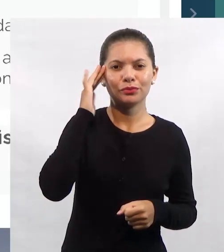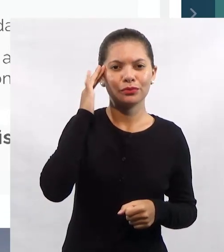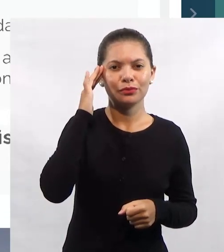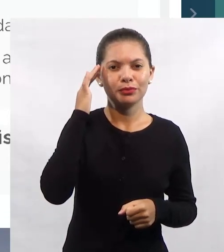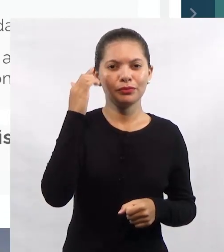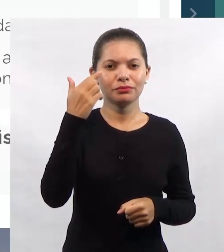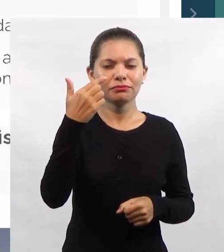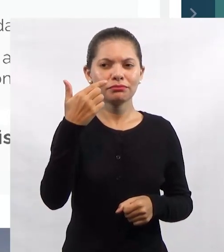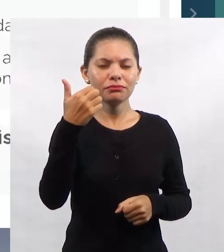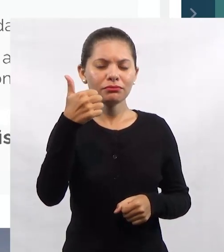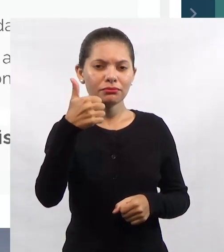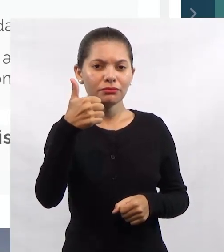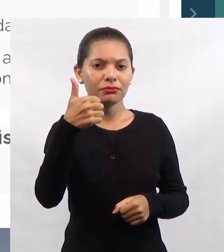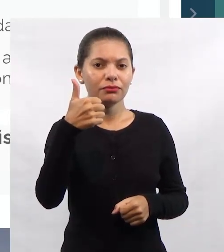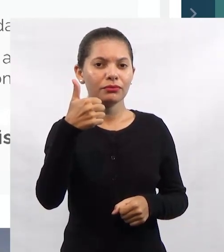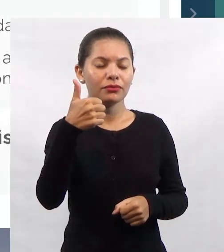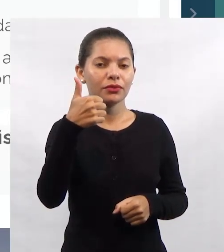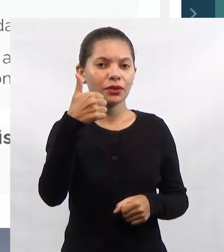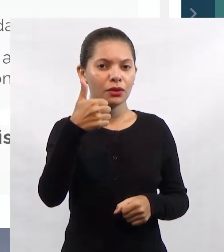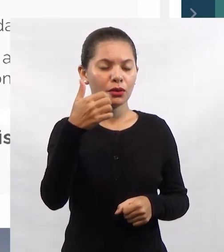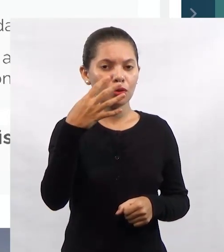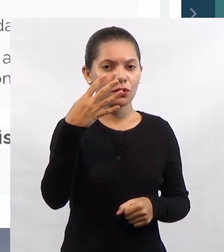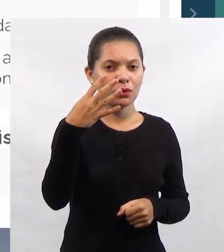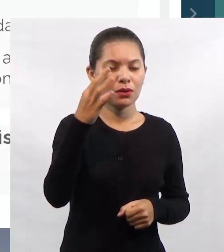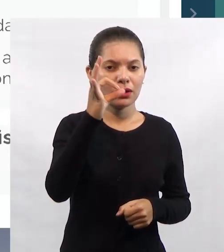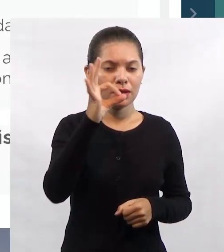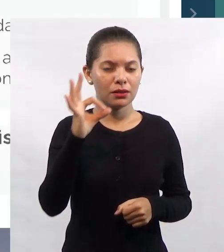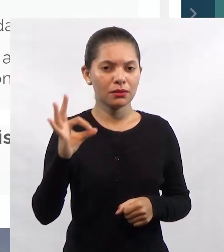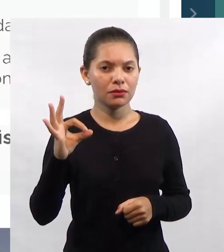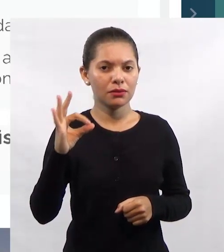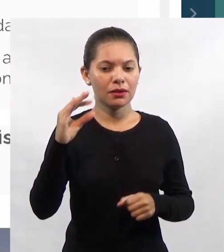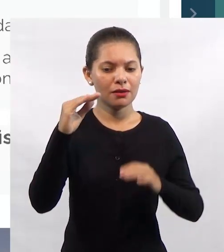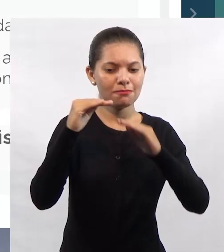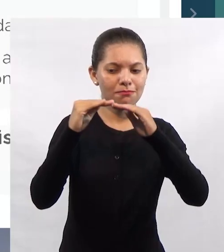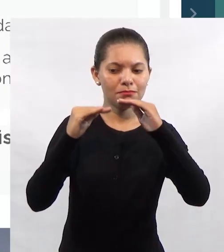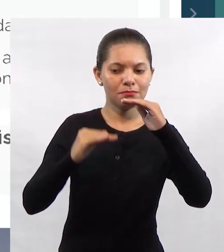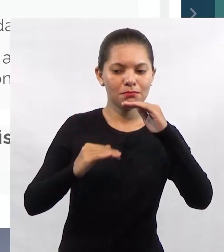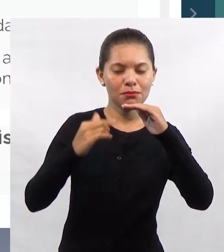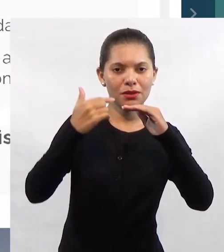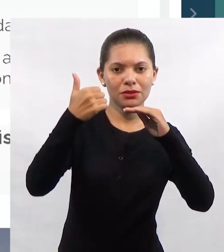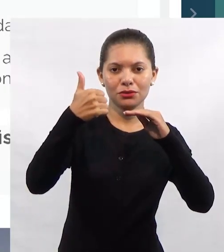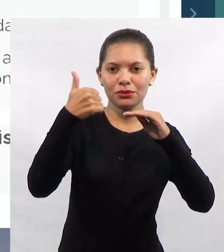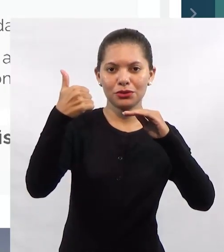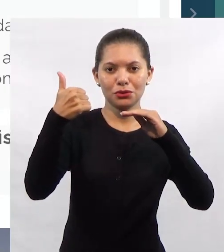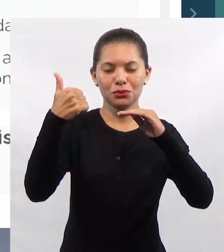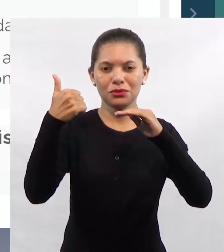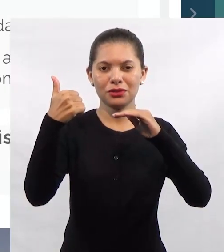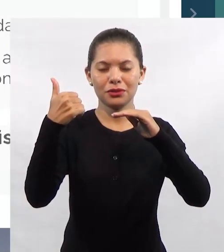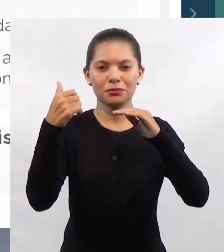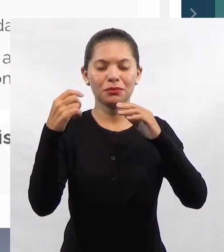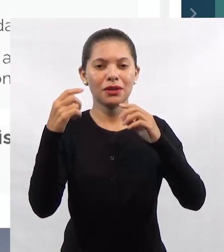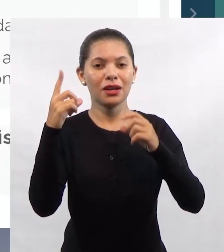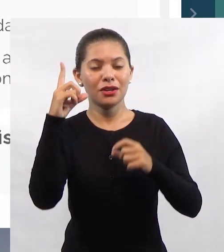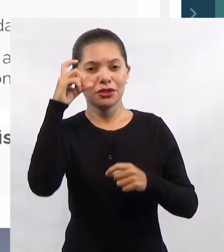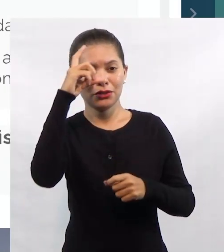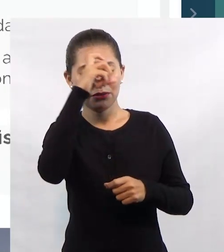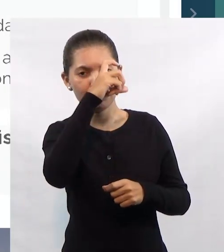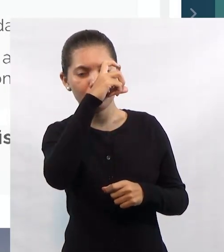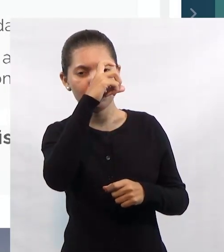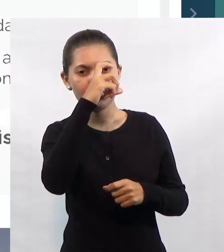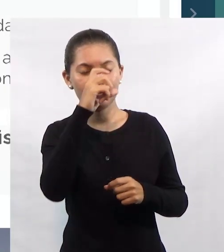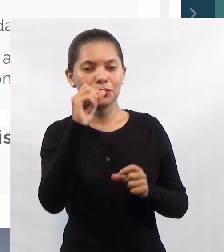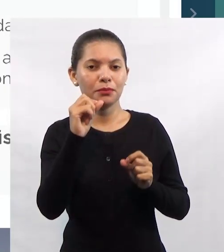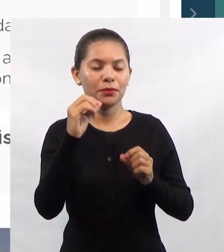ali entre 11% e 14%. Raramente, ela fica abaixo de 11%.